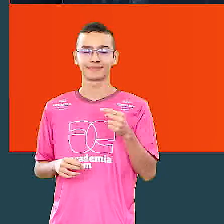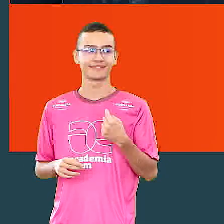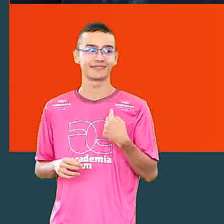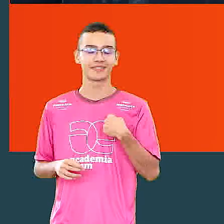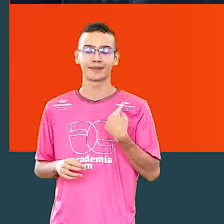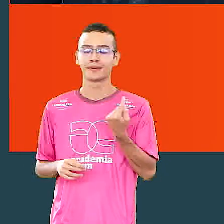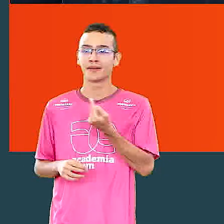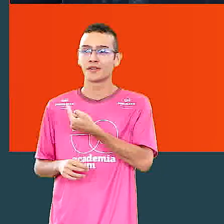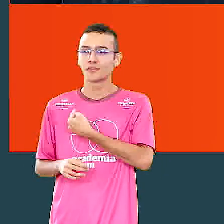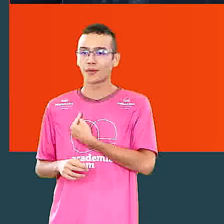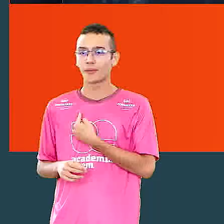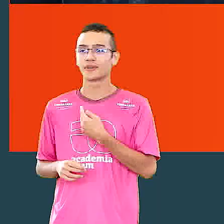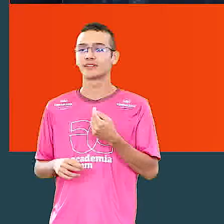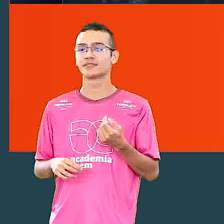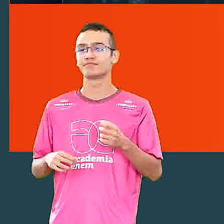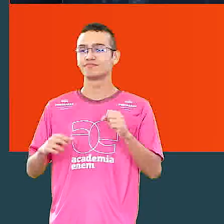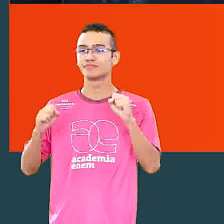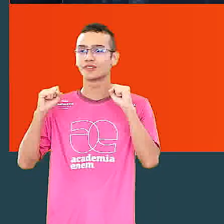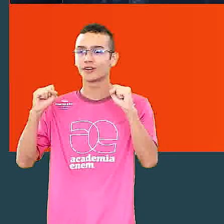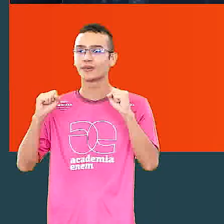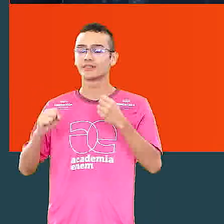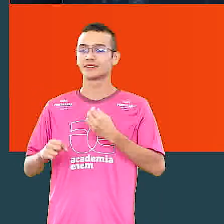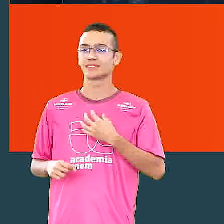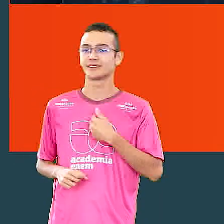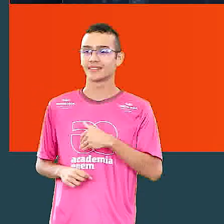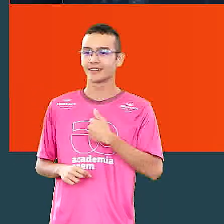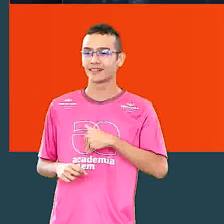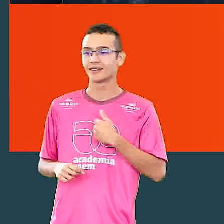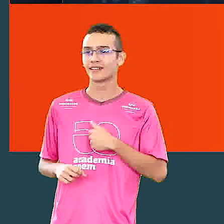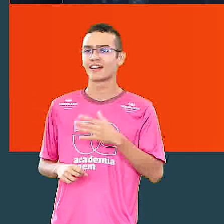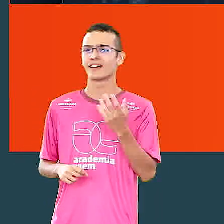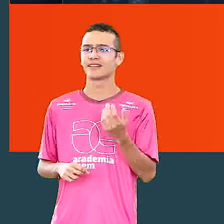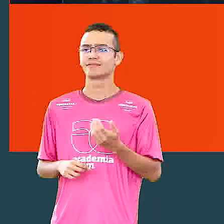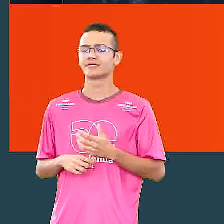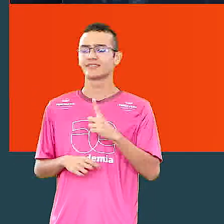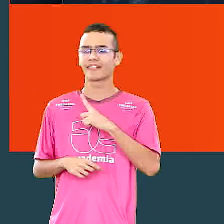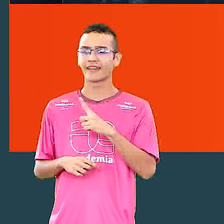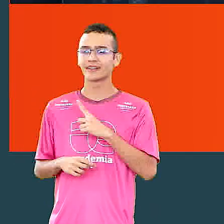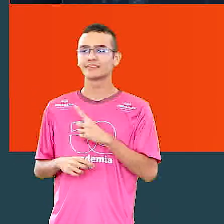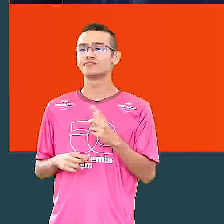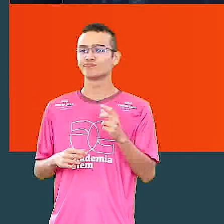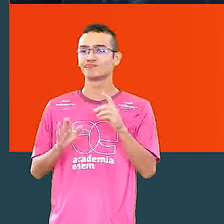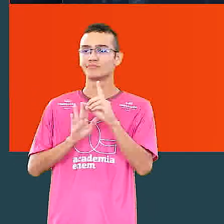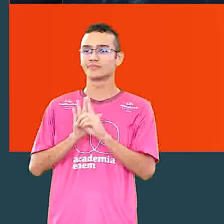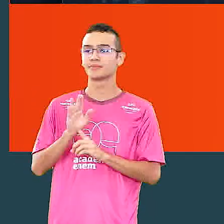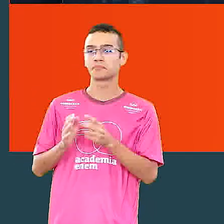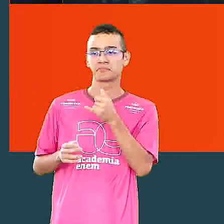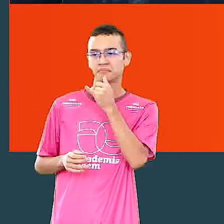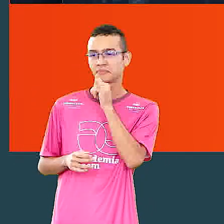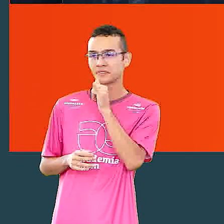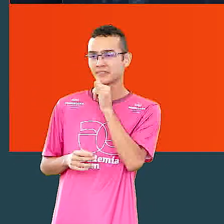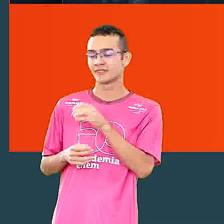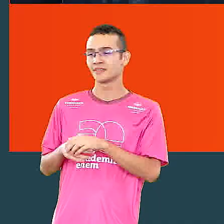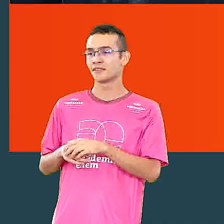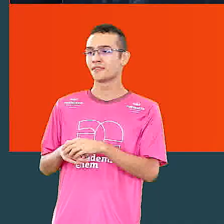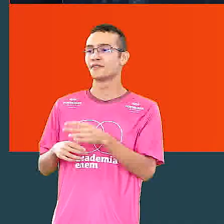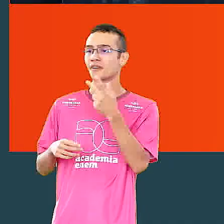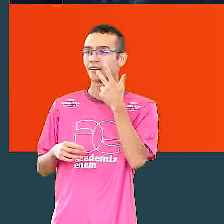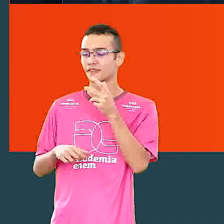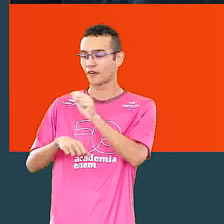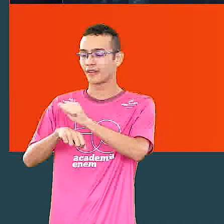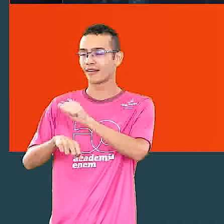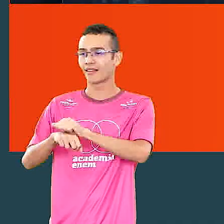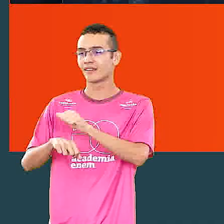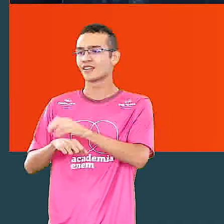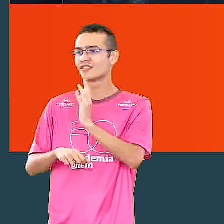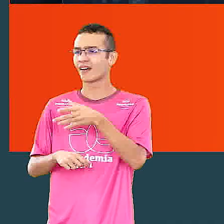Libertadores, os caras ganharam o Campeonato Brasileiro da Série B, os caras foram para a Libertadores de novo. Os caras ganharam um penta com a taça. Então a gente só